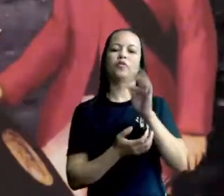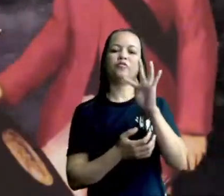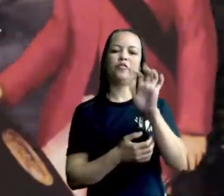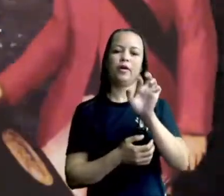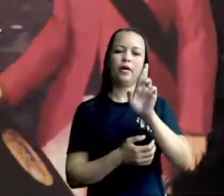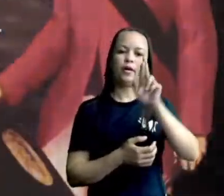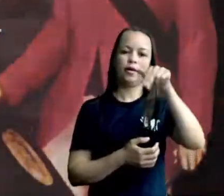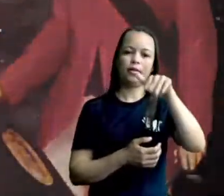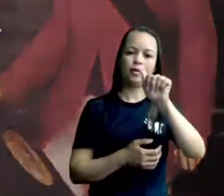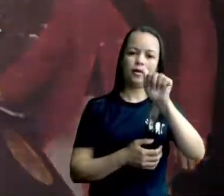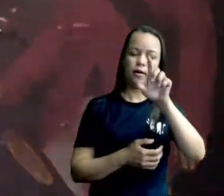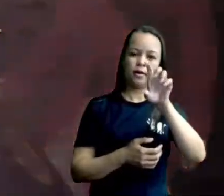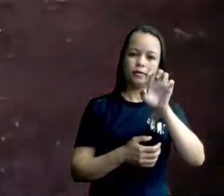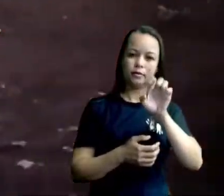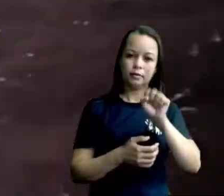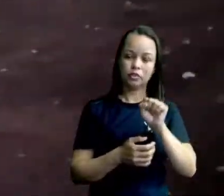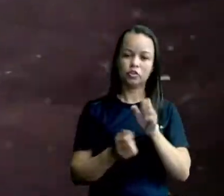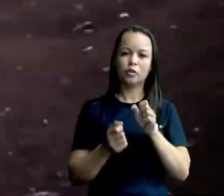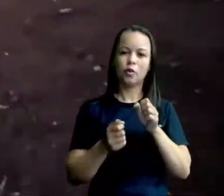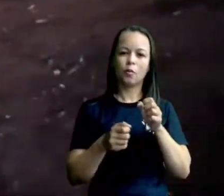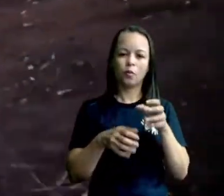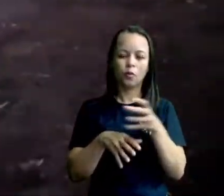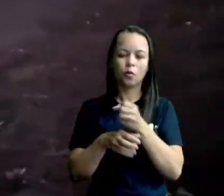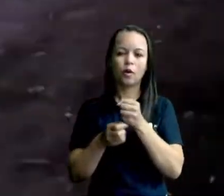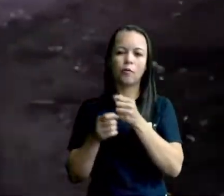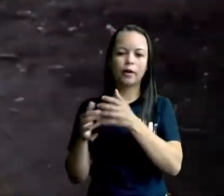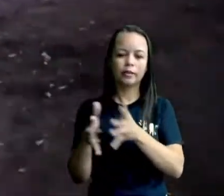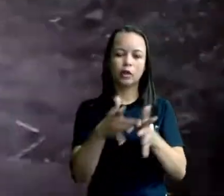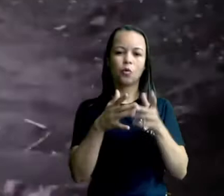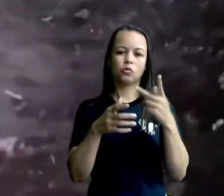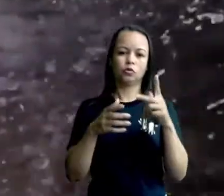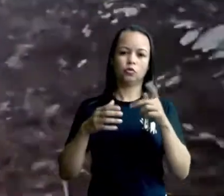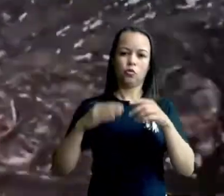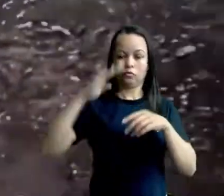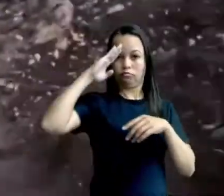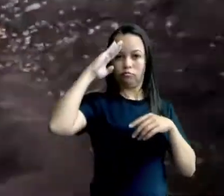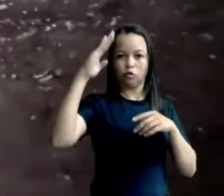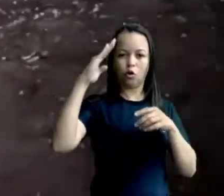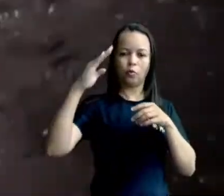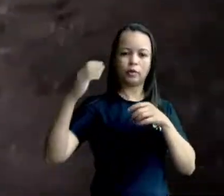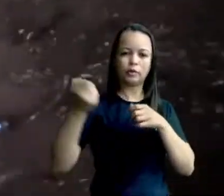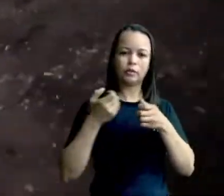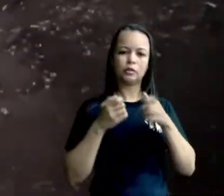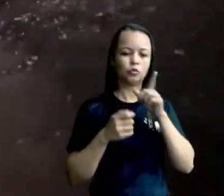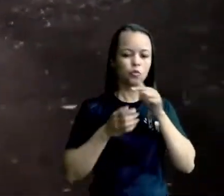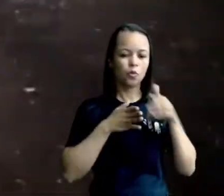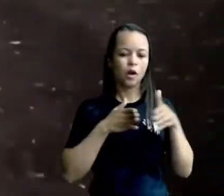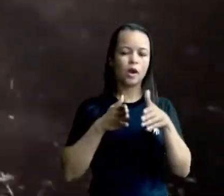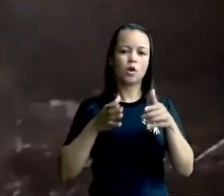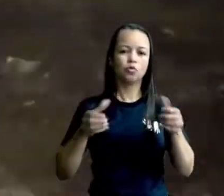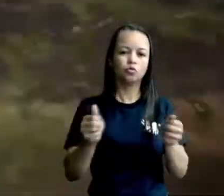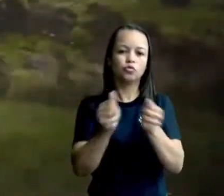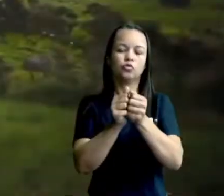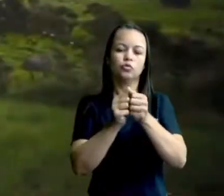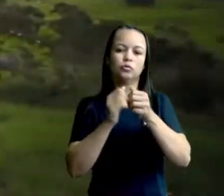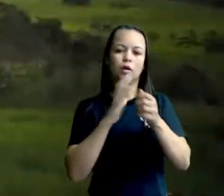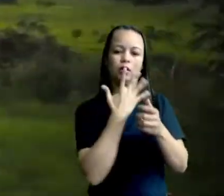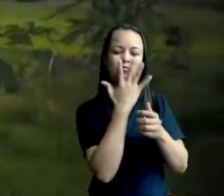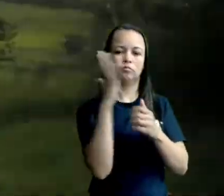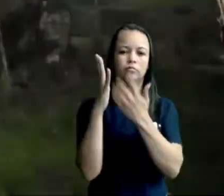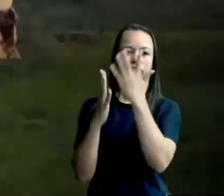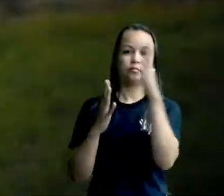invasores, buscou guarida com suas tropas, que incluía dezenas de índios aliados, no Monte das Tabocas. E